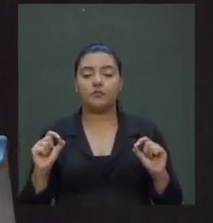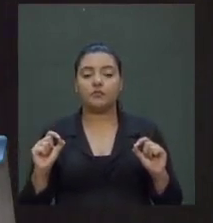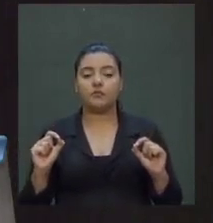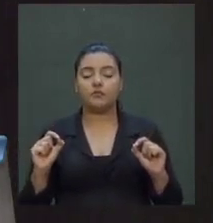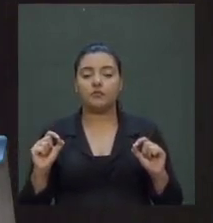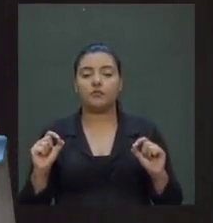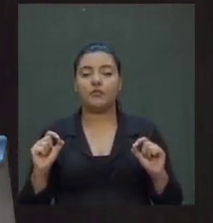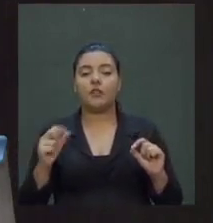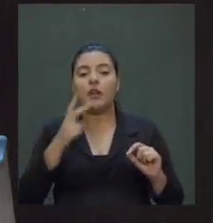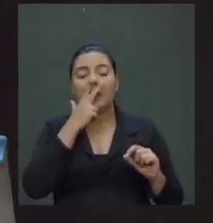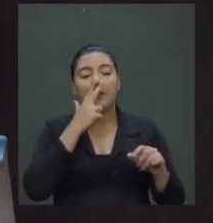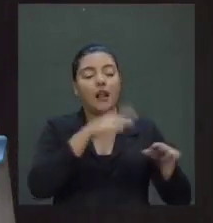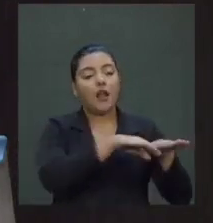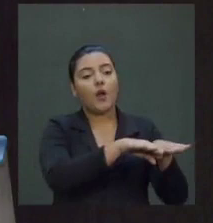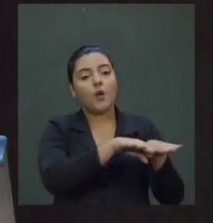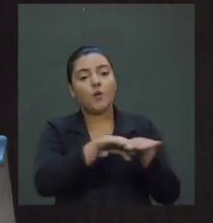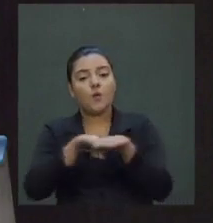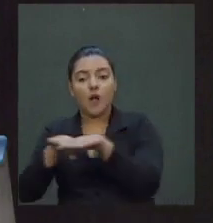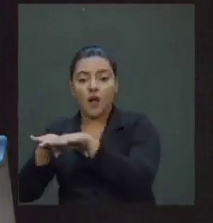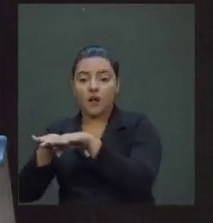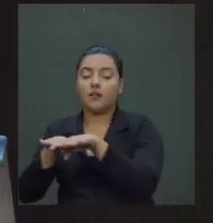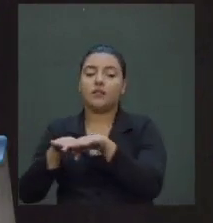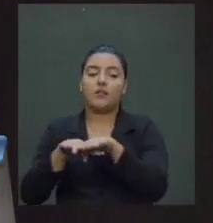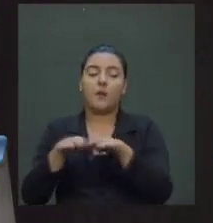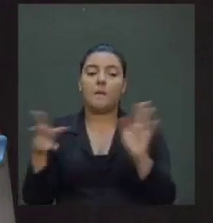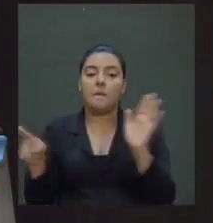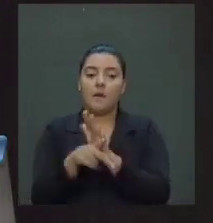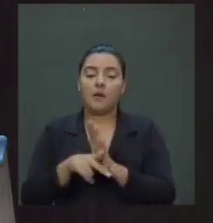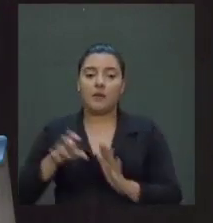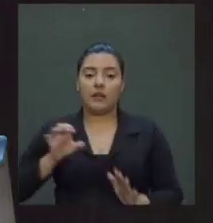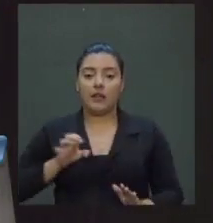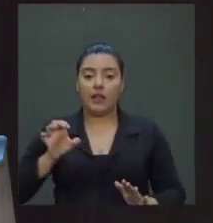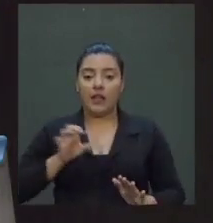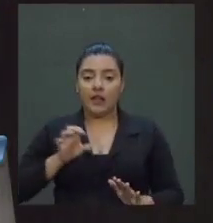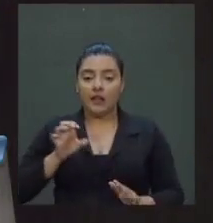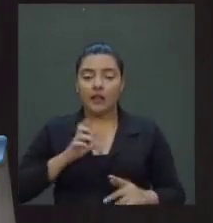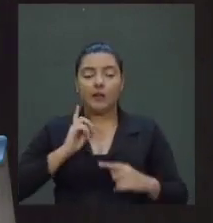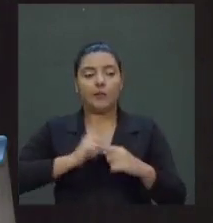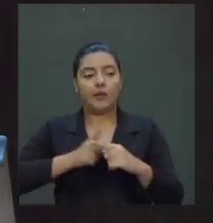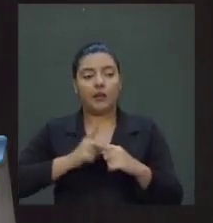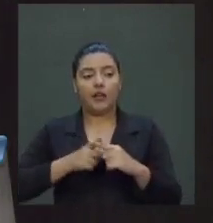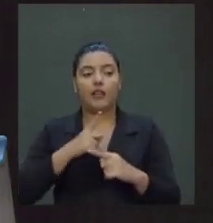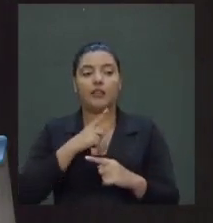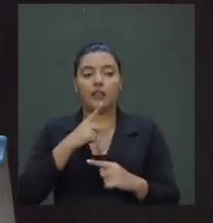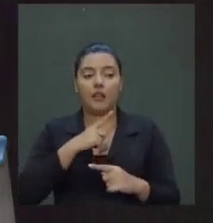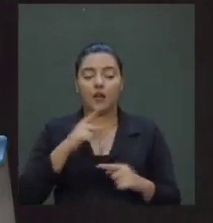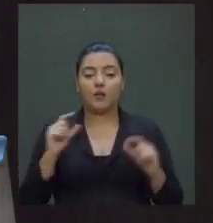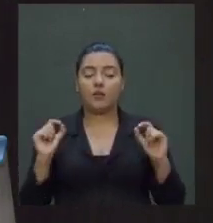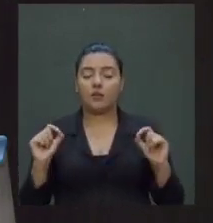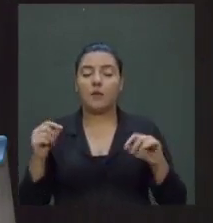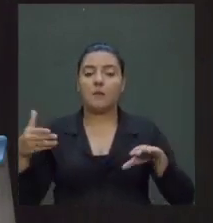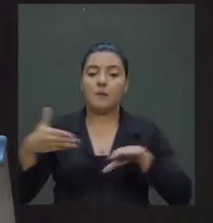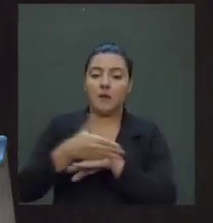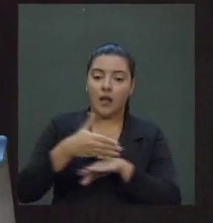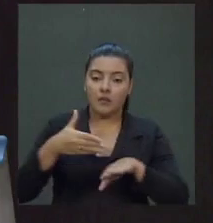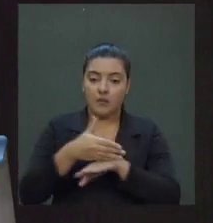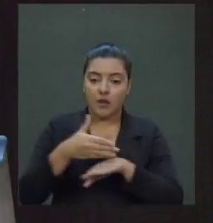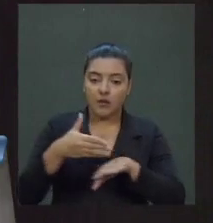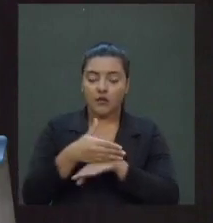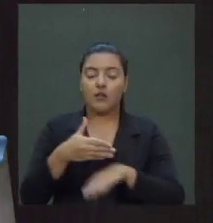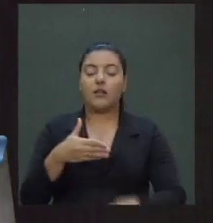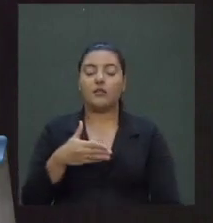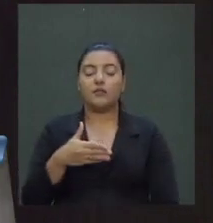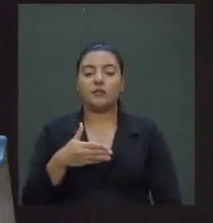da equalização da riqueza. Porque, além de termos uma participação pequena no